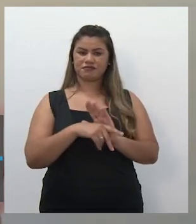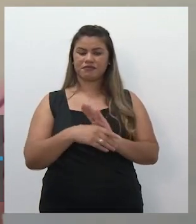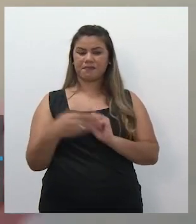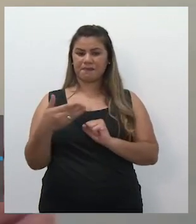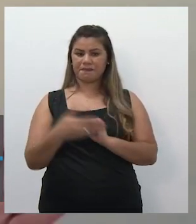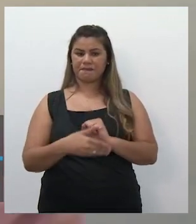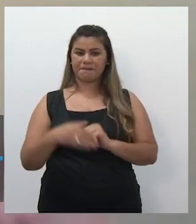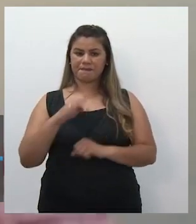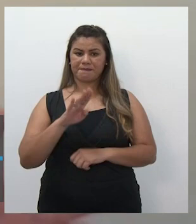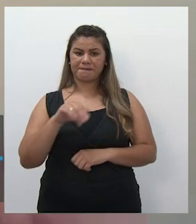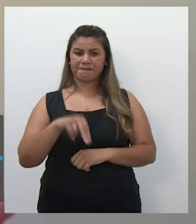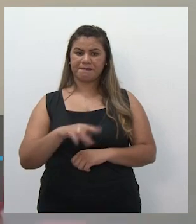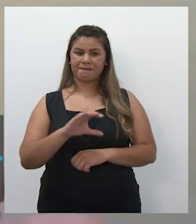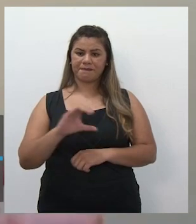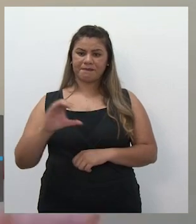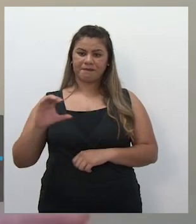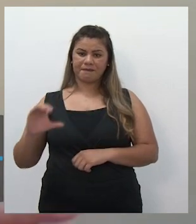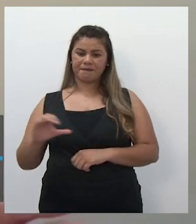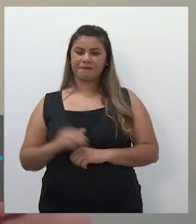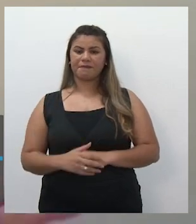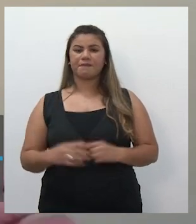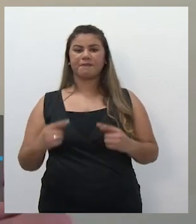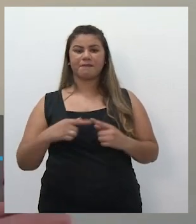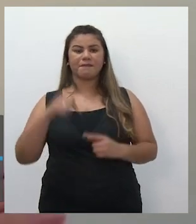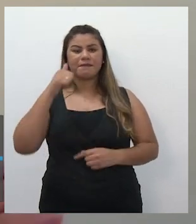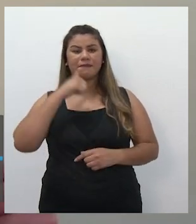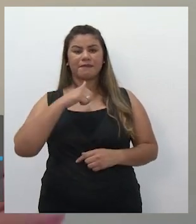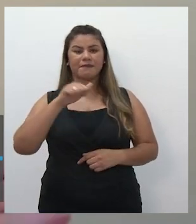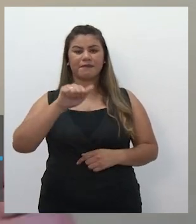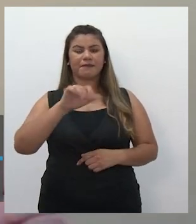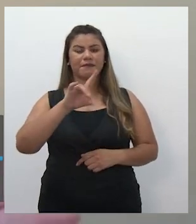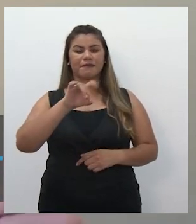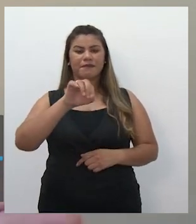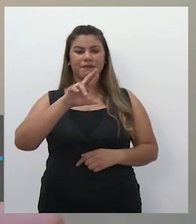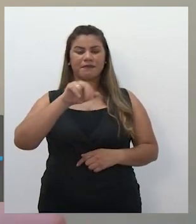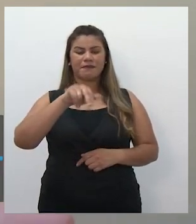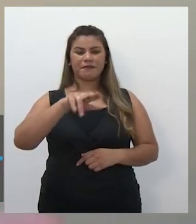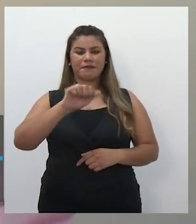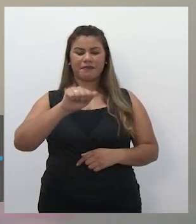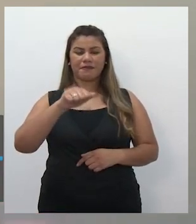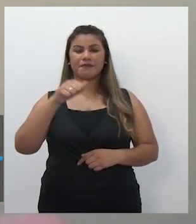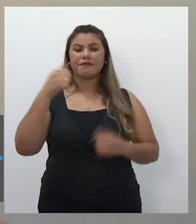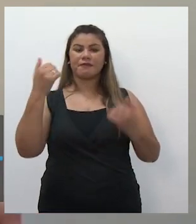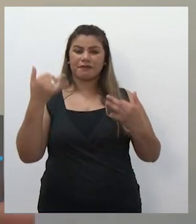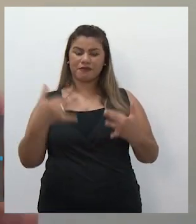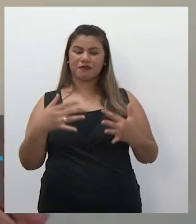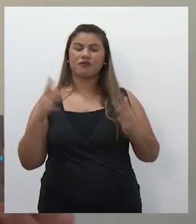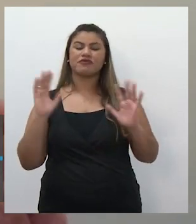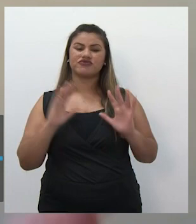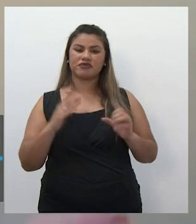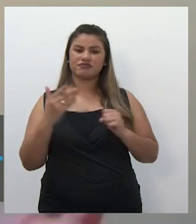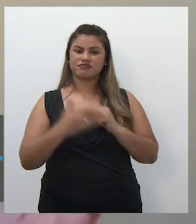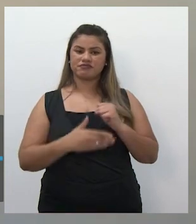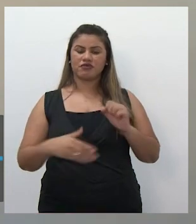base, né? E foi a base, como a Adriana disse, que gerou o nosso currículo paulista. O nosso currículo